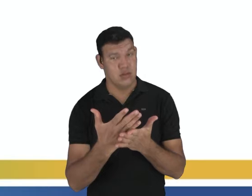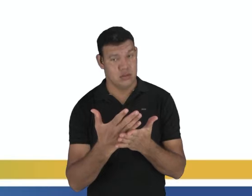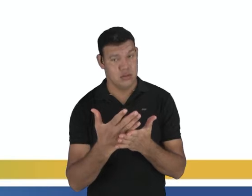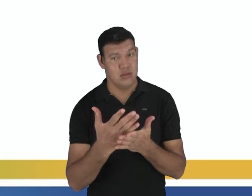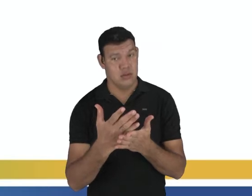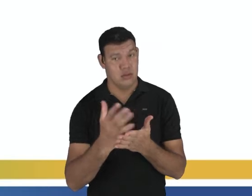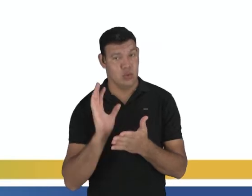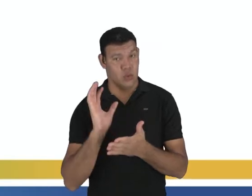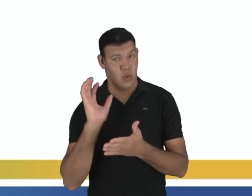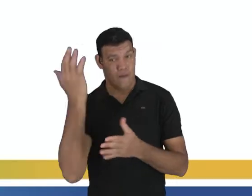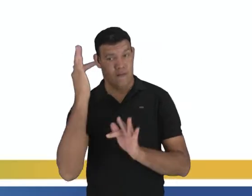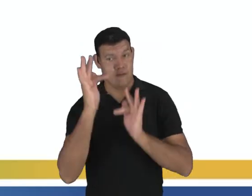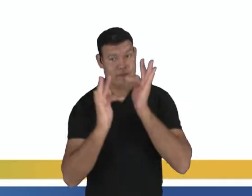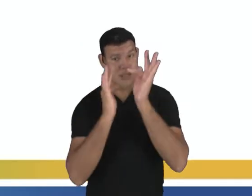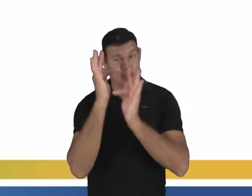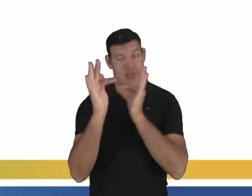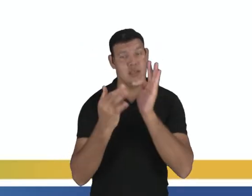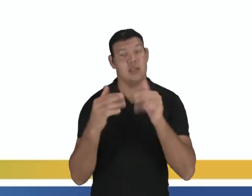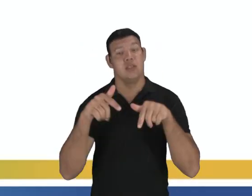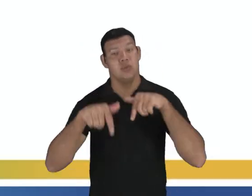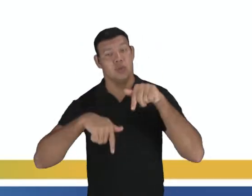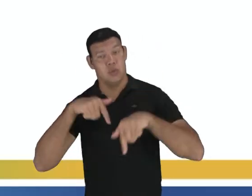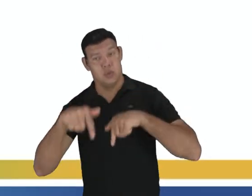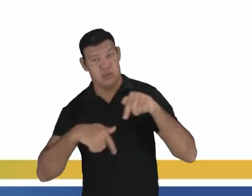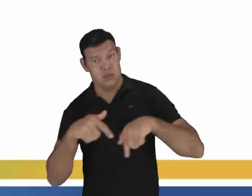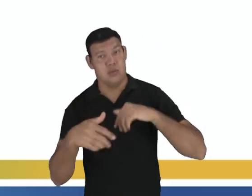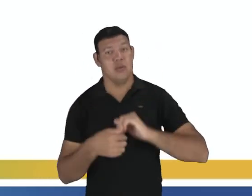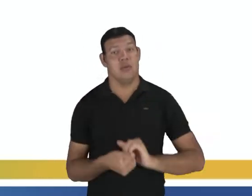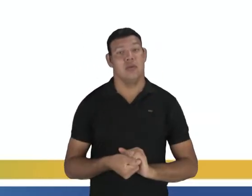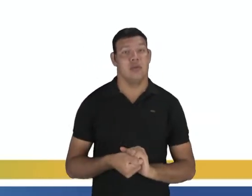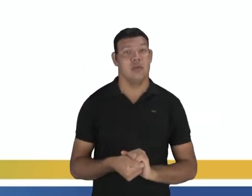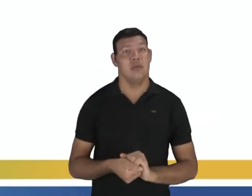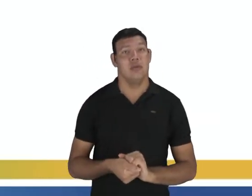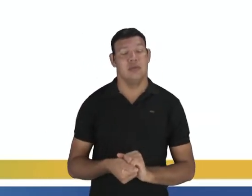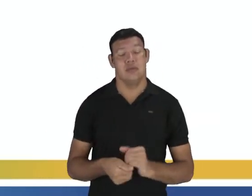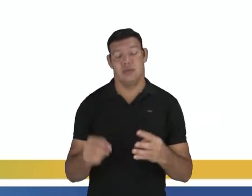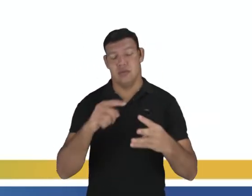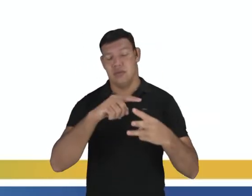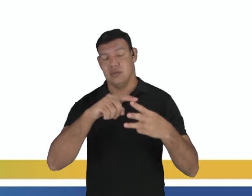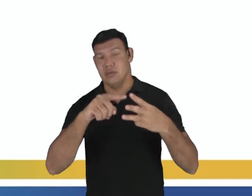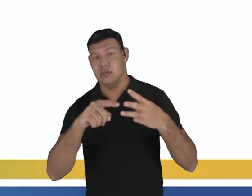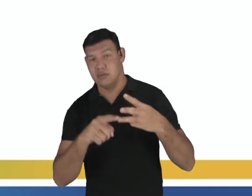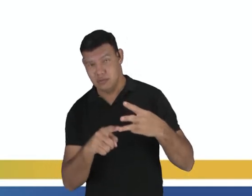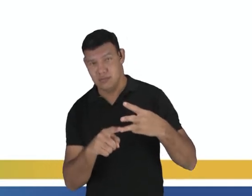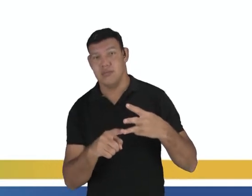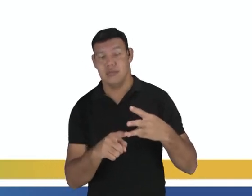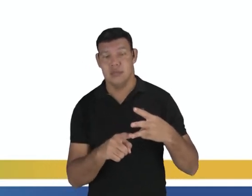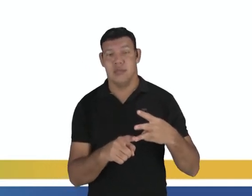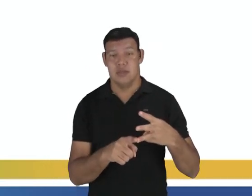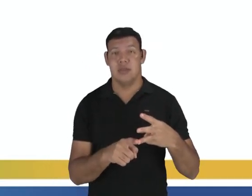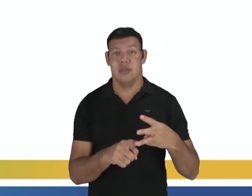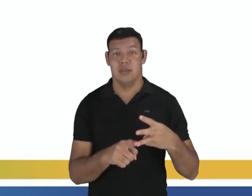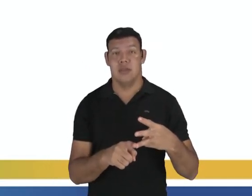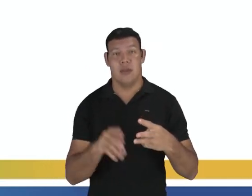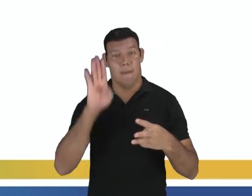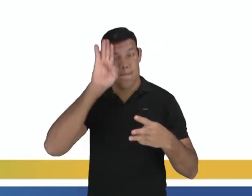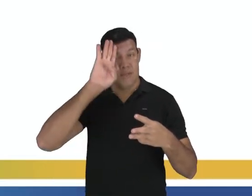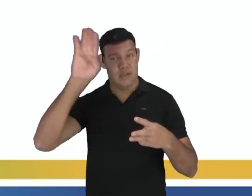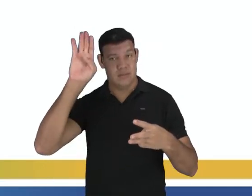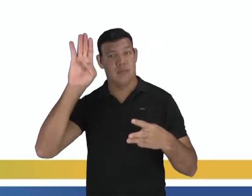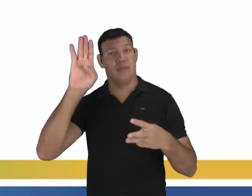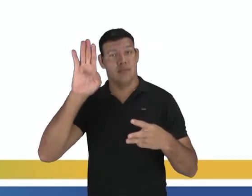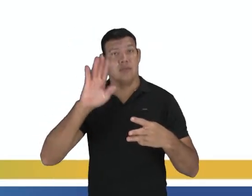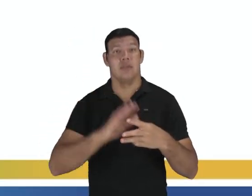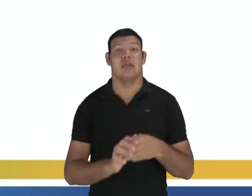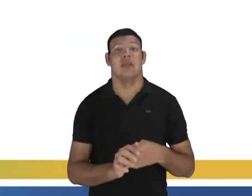dos fenômenos físicos e químicos, a gente vai ver sobre os três estados físicos da matéria. Os três principais: